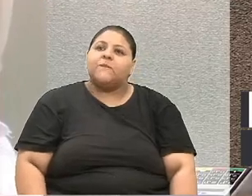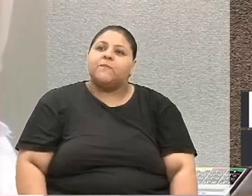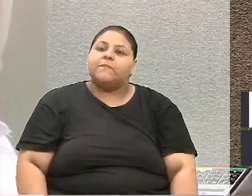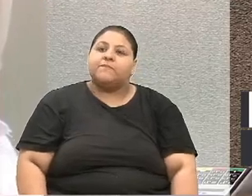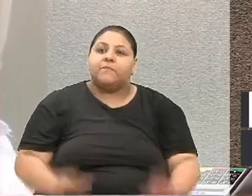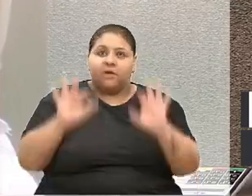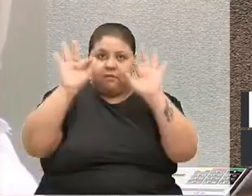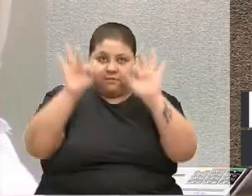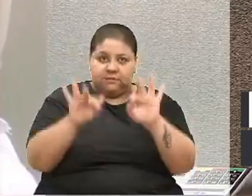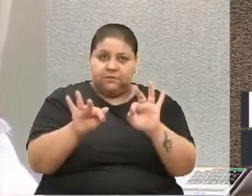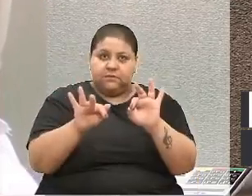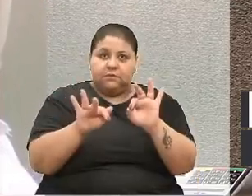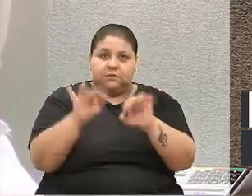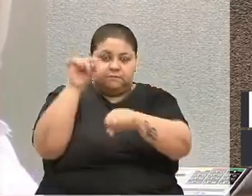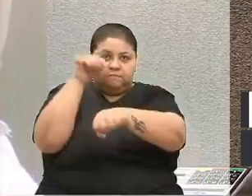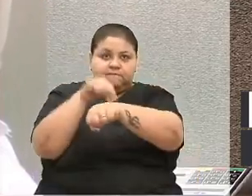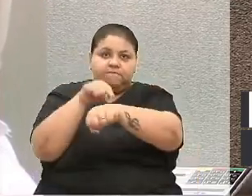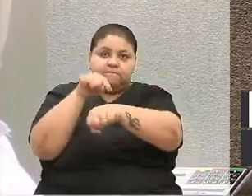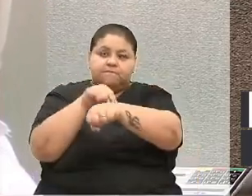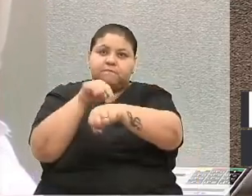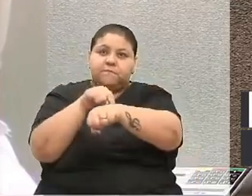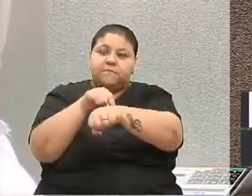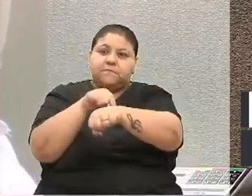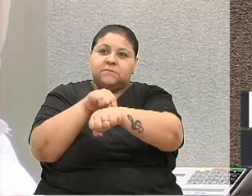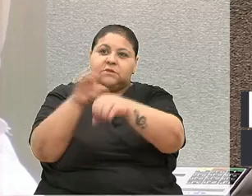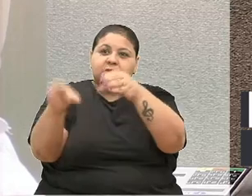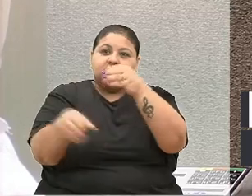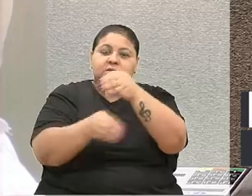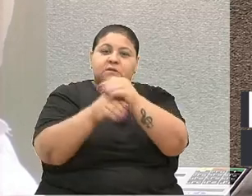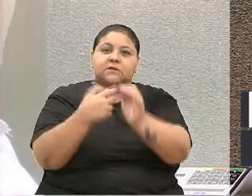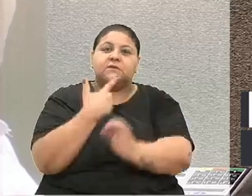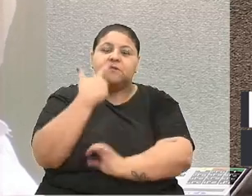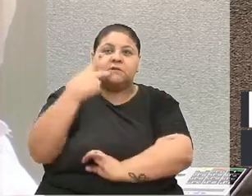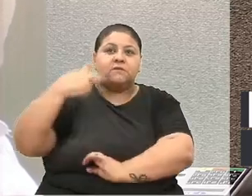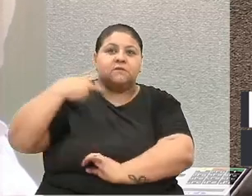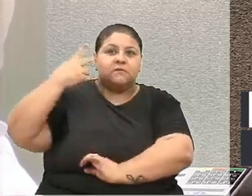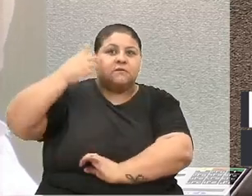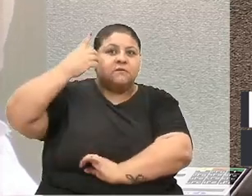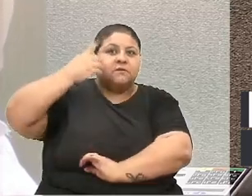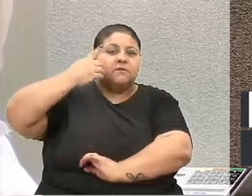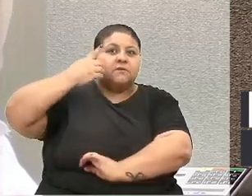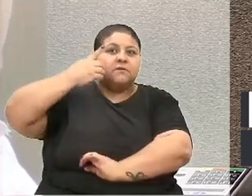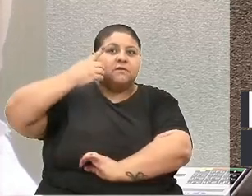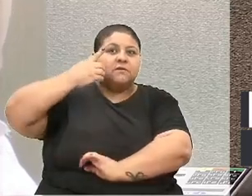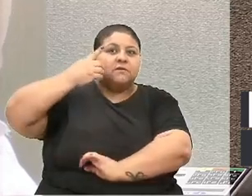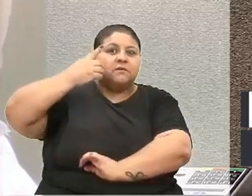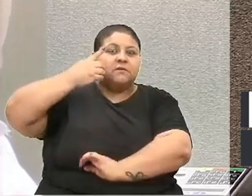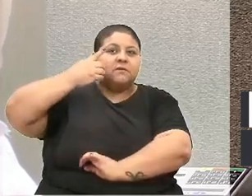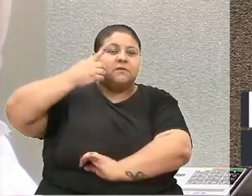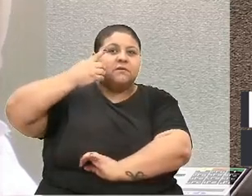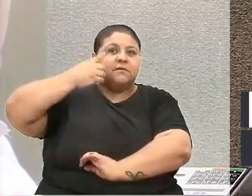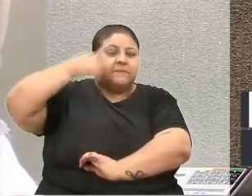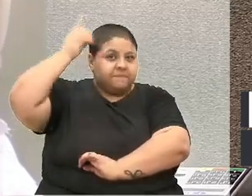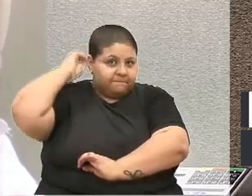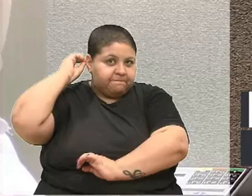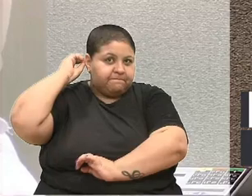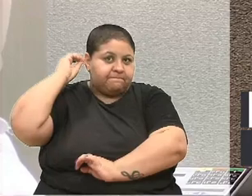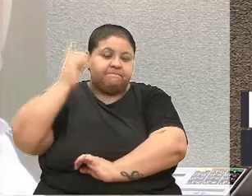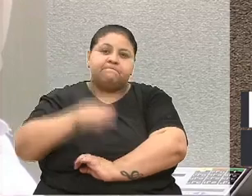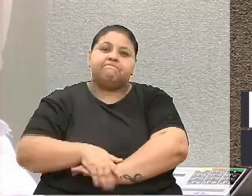concluir, pelo tempo até da parte, de dizer, vereador Lucas Dil, que